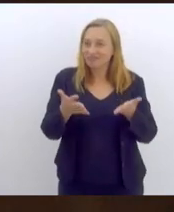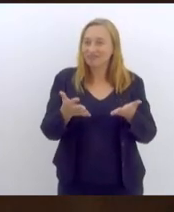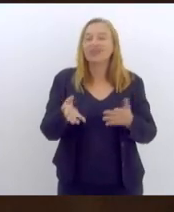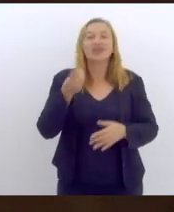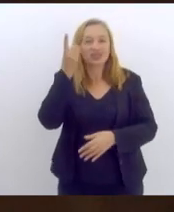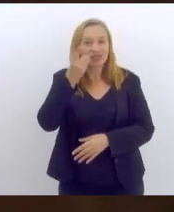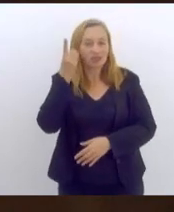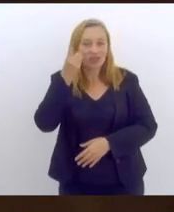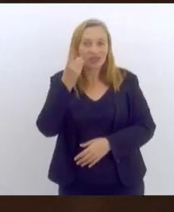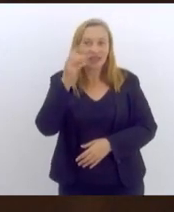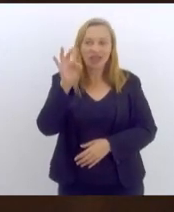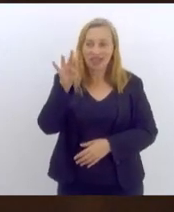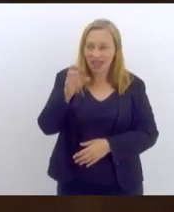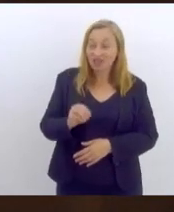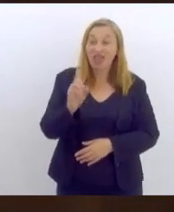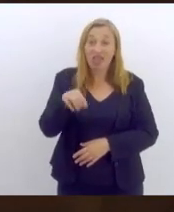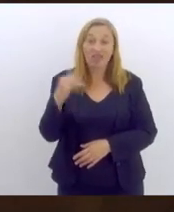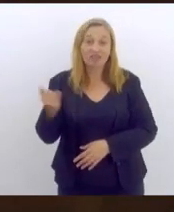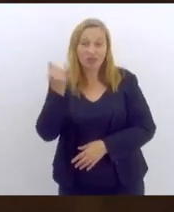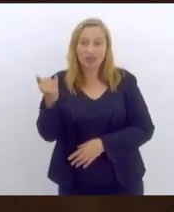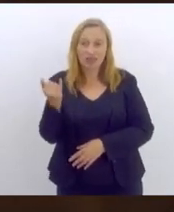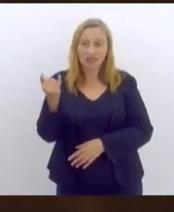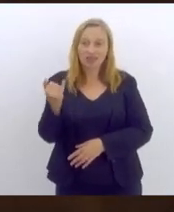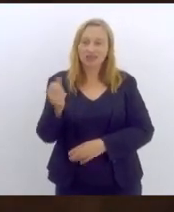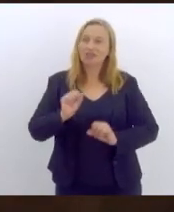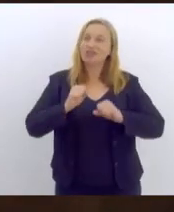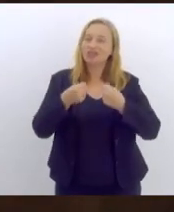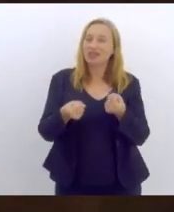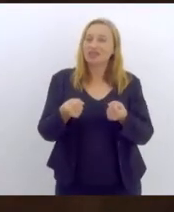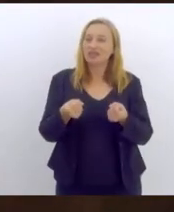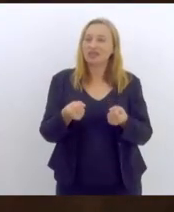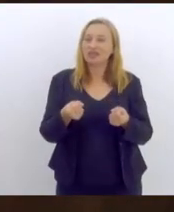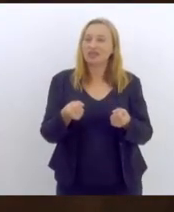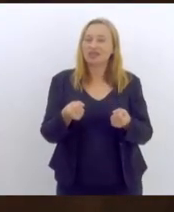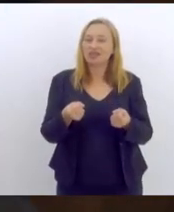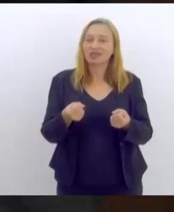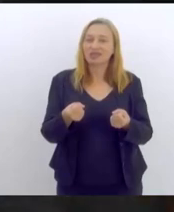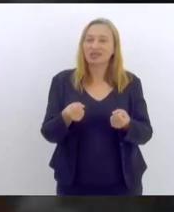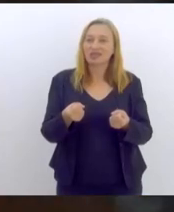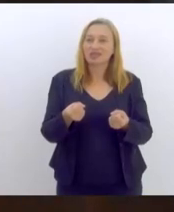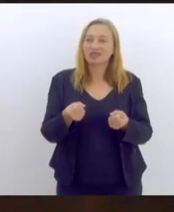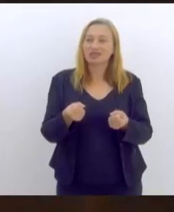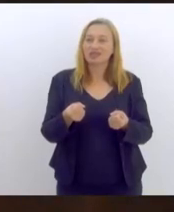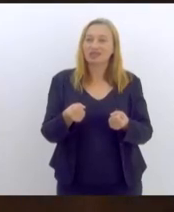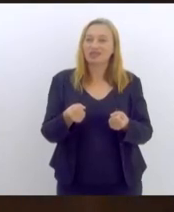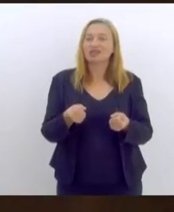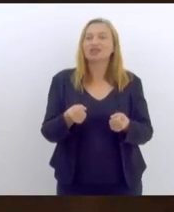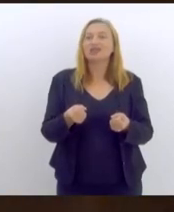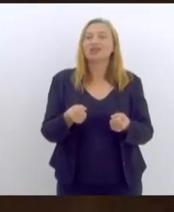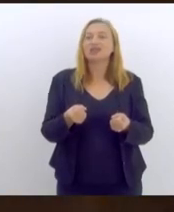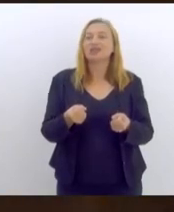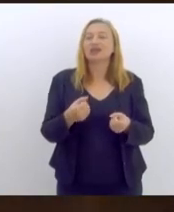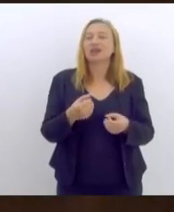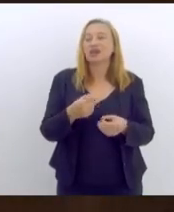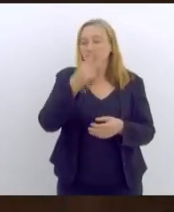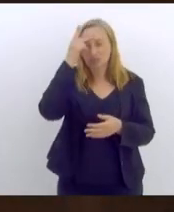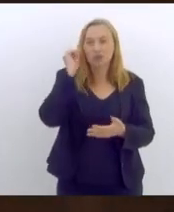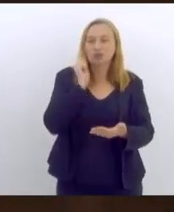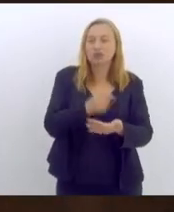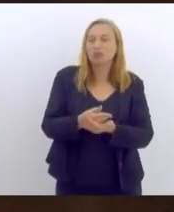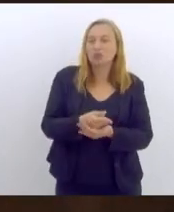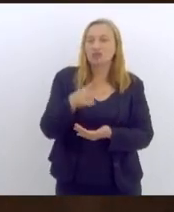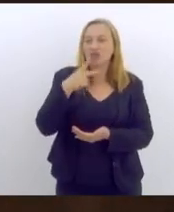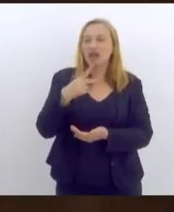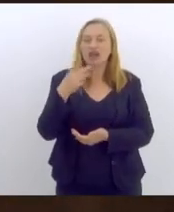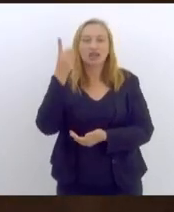deputado Renato Cozzolino é muito importante para defender os nossos consumidores. E dizer então que é o